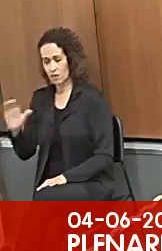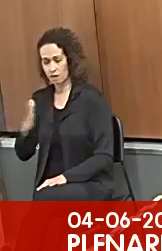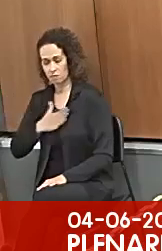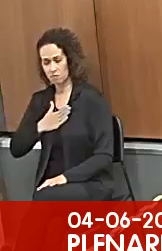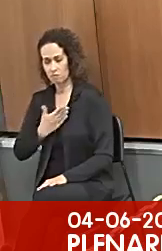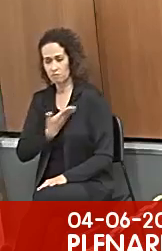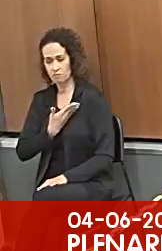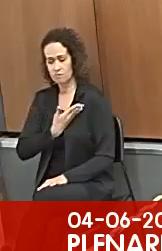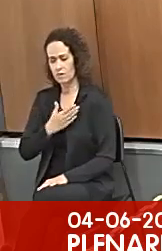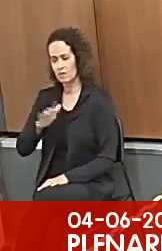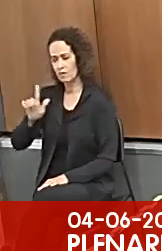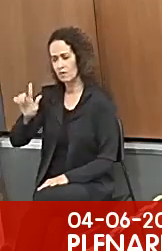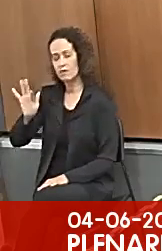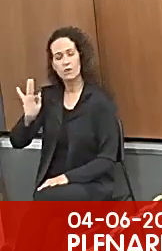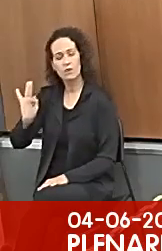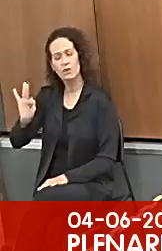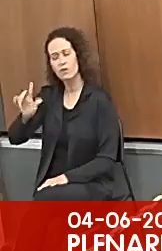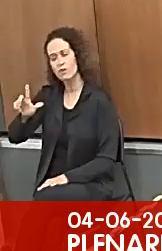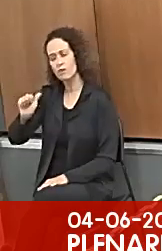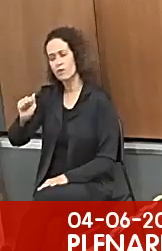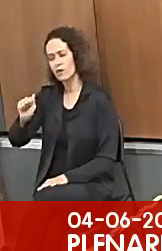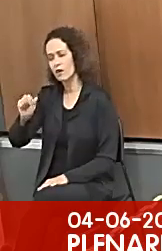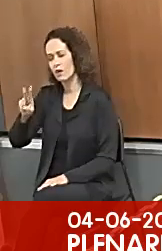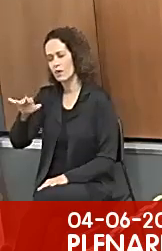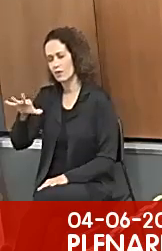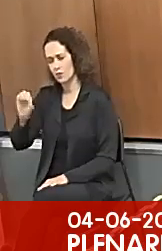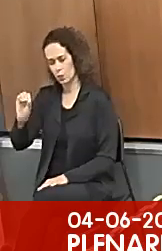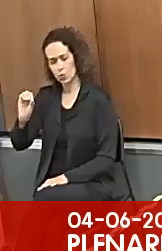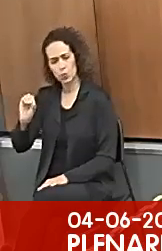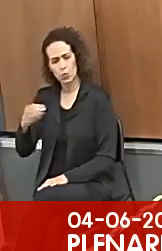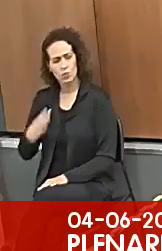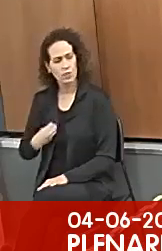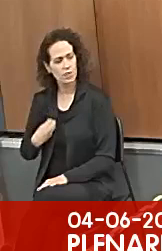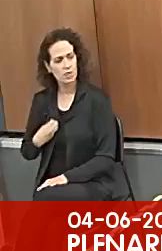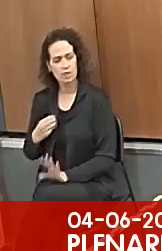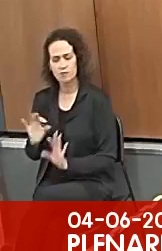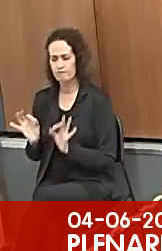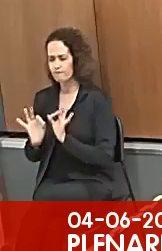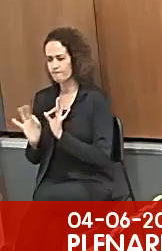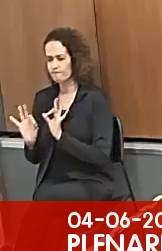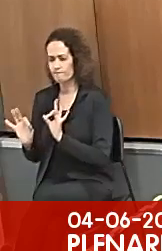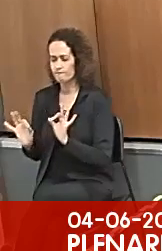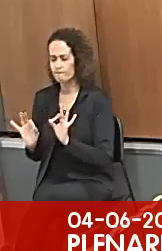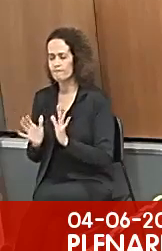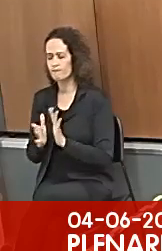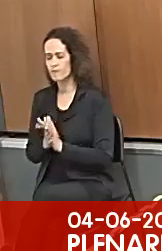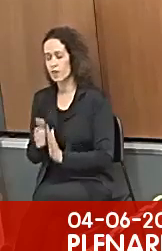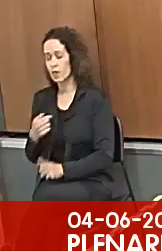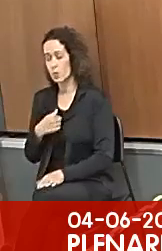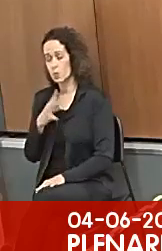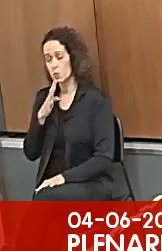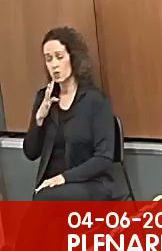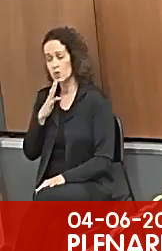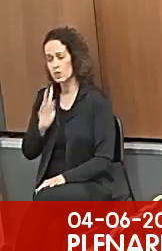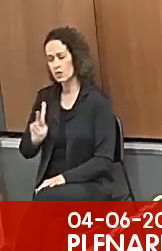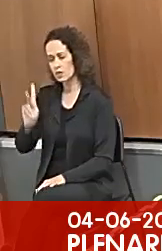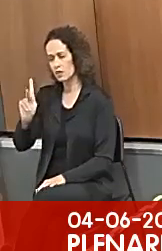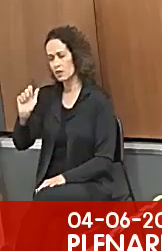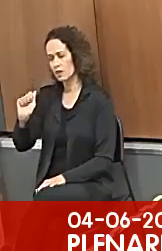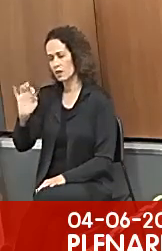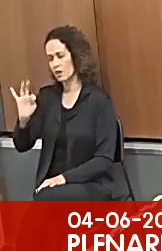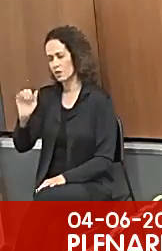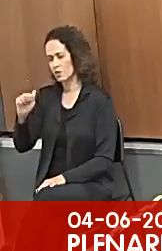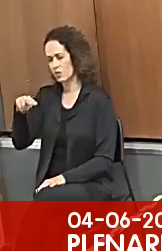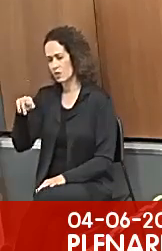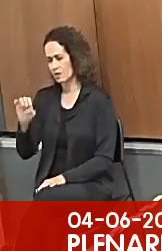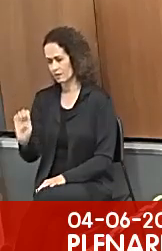assessor, Flávio. Cadê o Flávio? Está aqui presente? Flávio estava aqui agora há pouco. Catiane, eu conheci a Catiane, deputados,